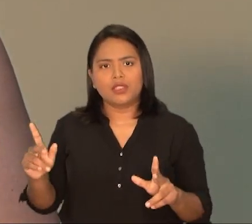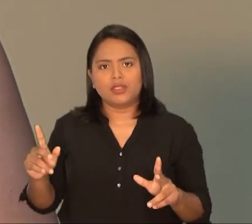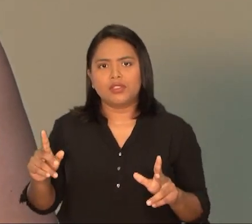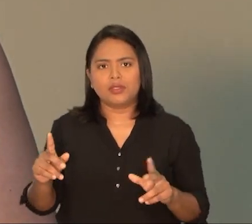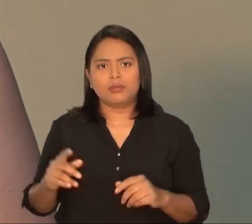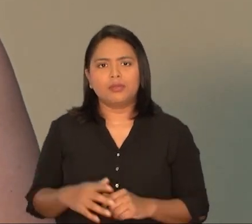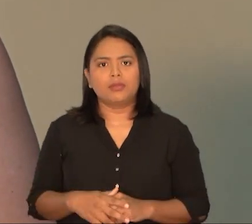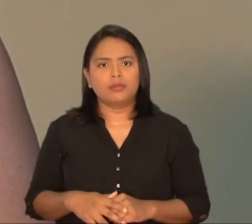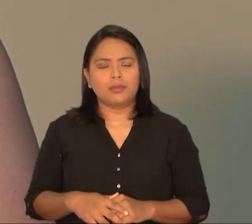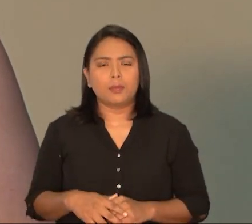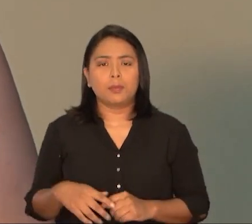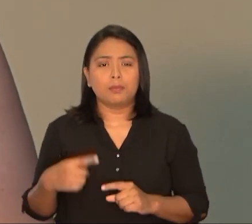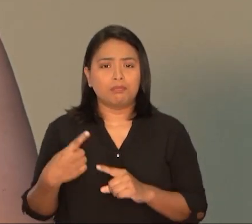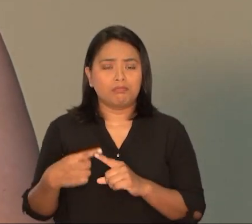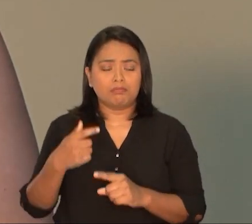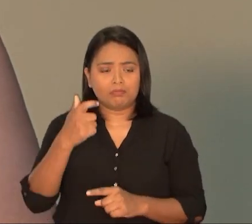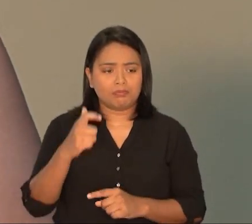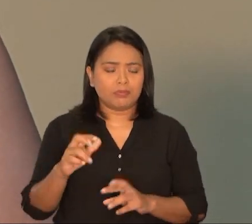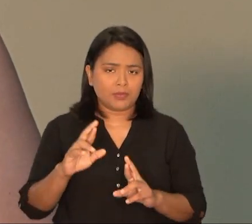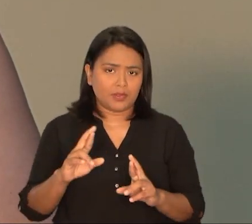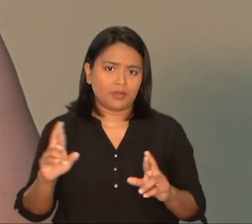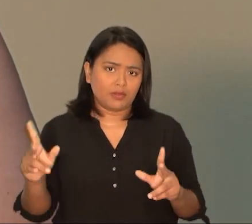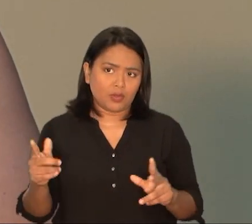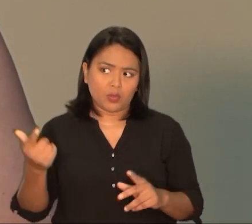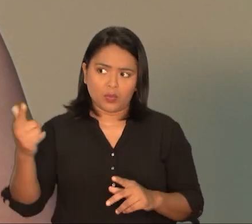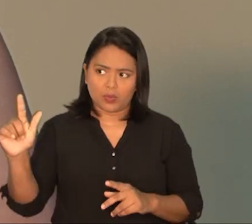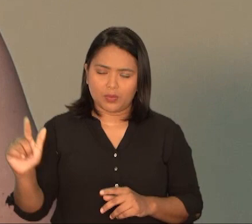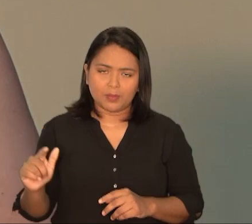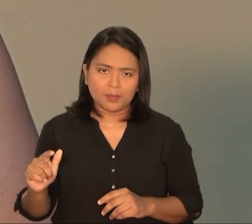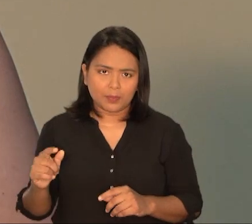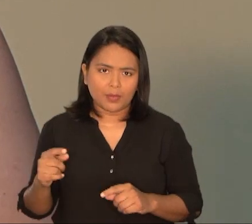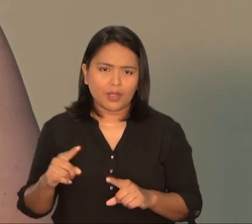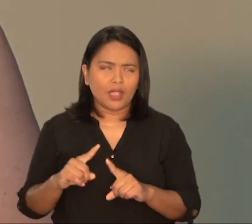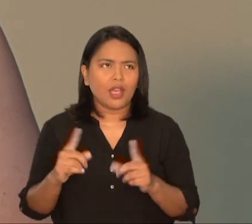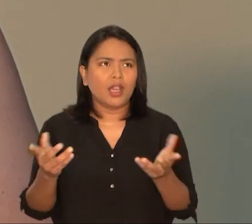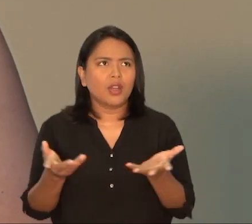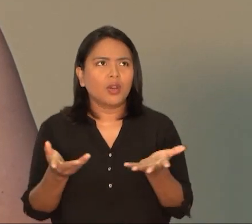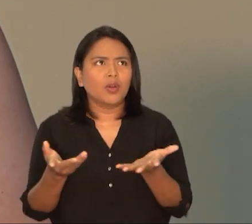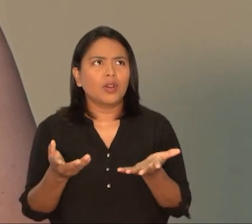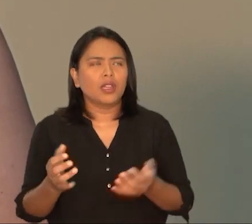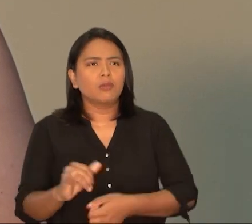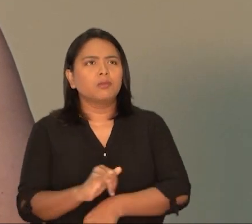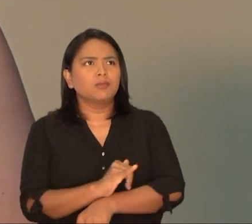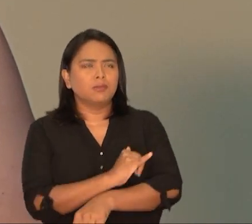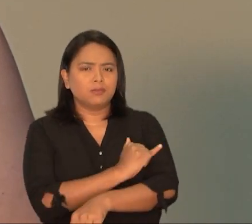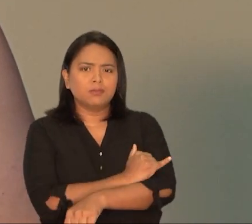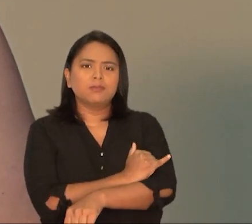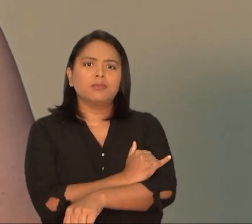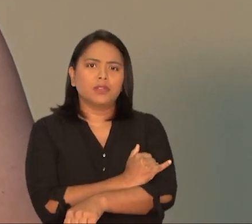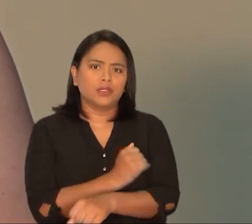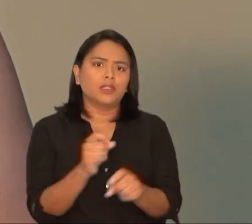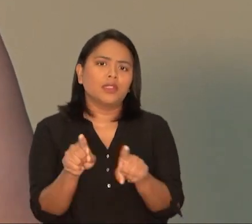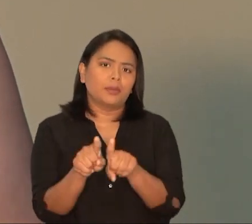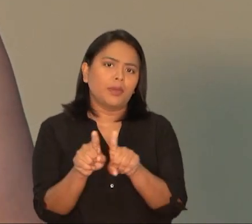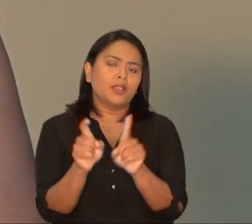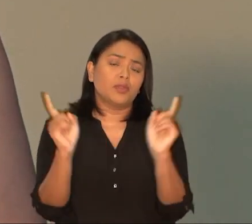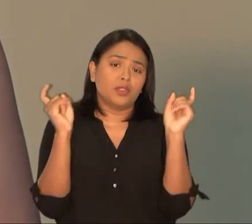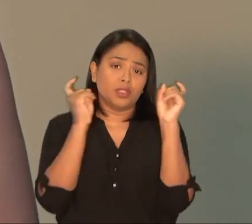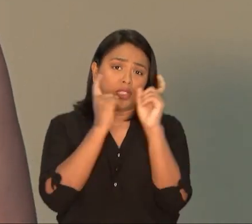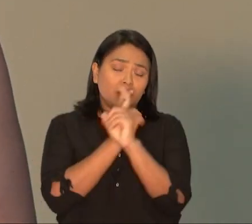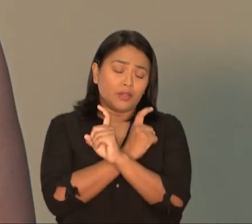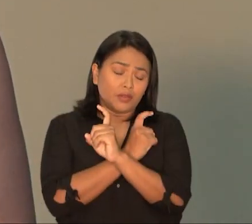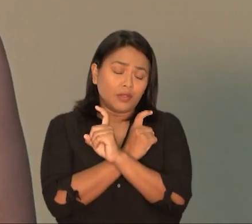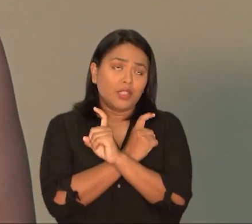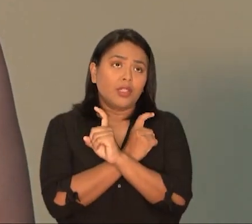pessoas atípicas. Sim. E em relação à obesidade, também foi um desafio muito grande, um sentimento de